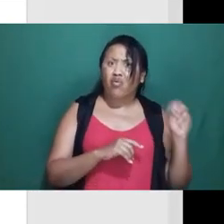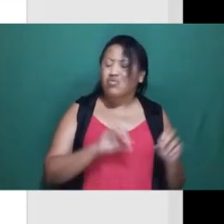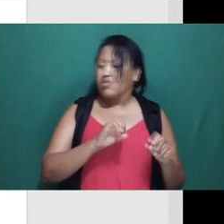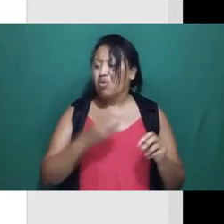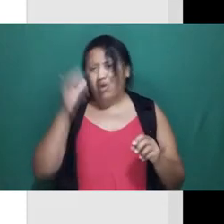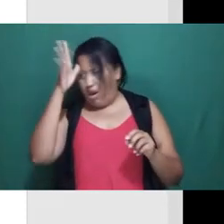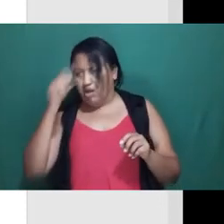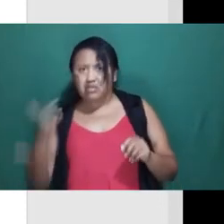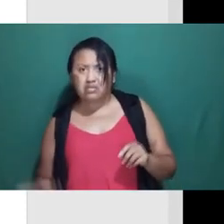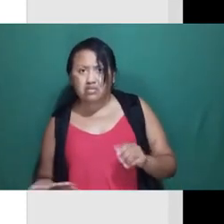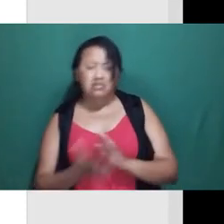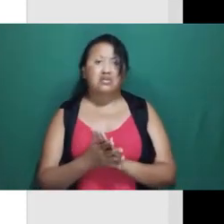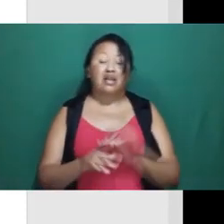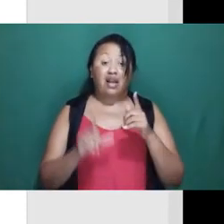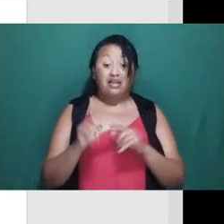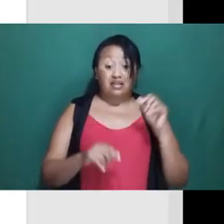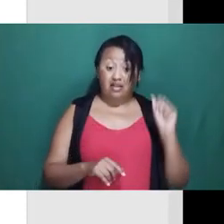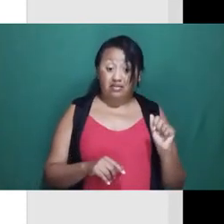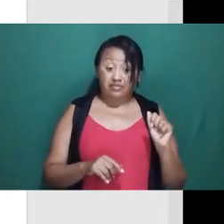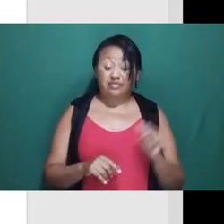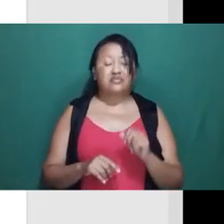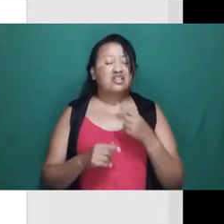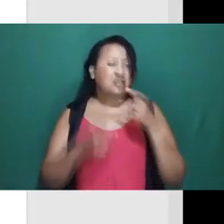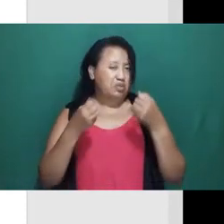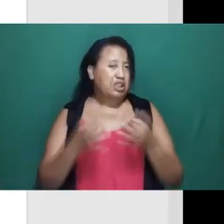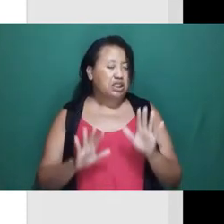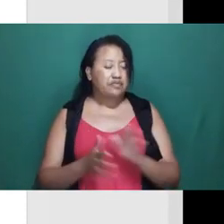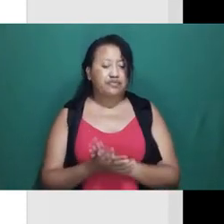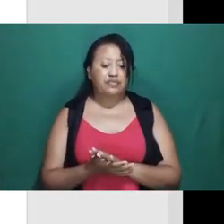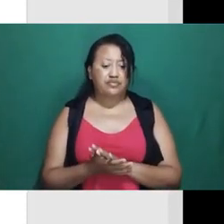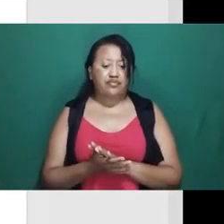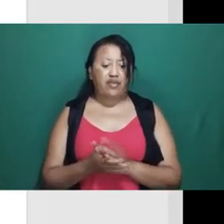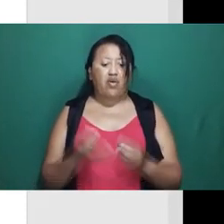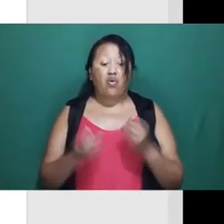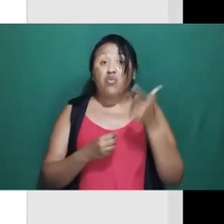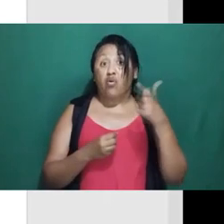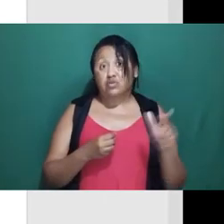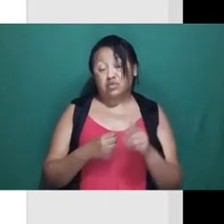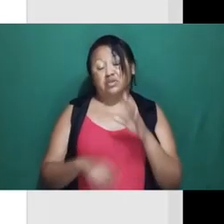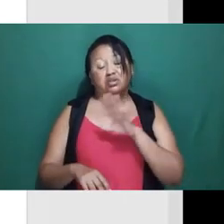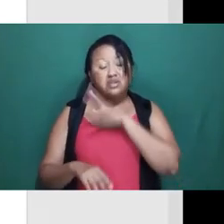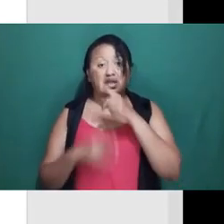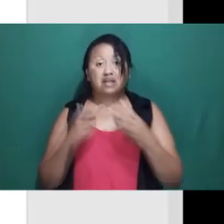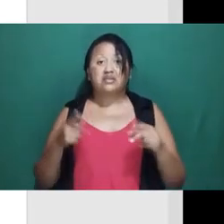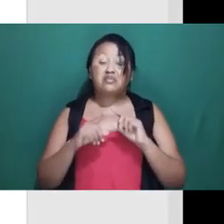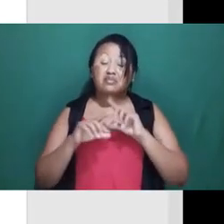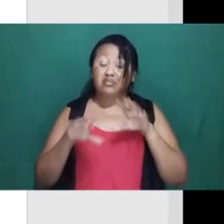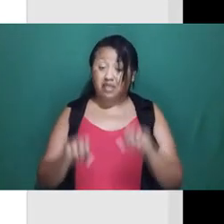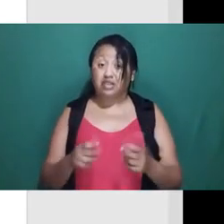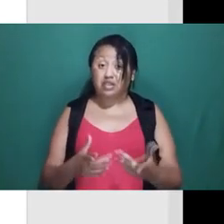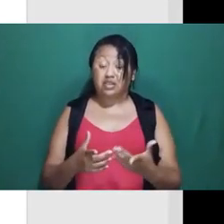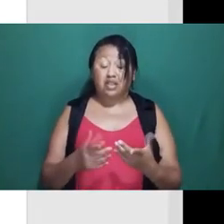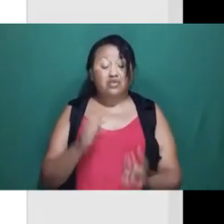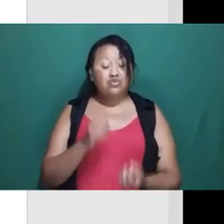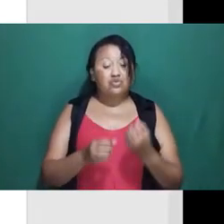galinha né na letra A né diz assim como em outros animais o crescimento do embrião no ovo